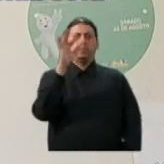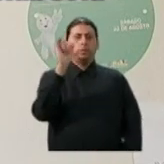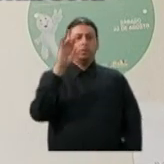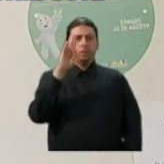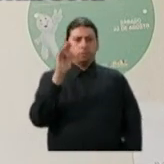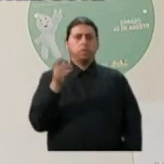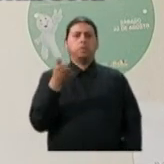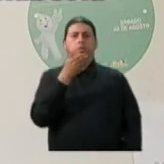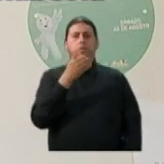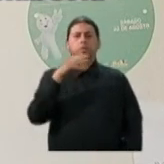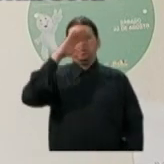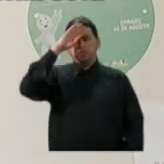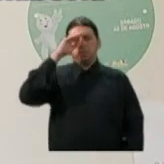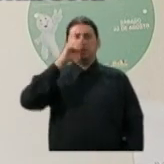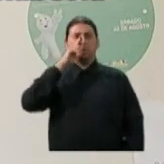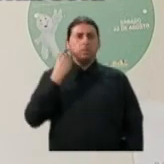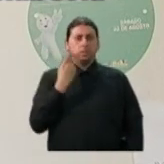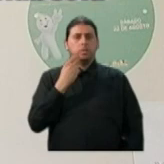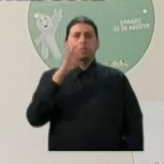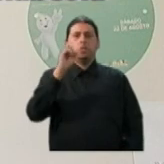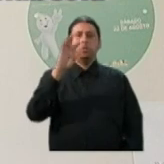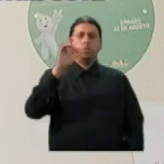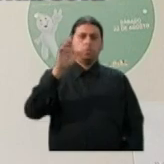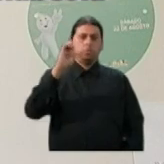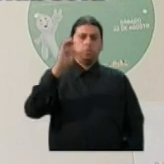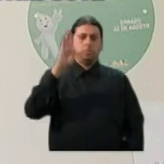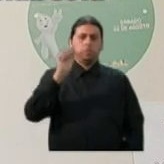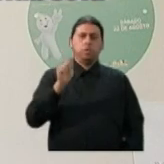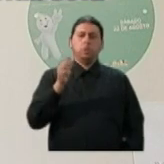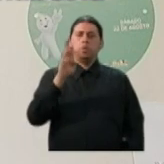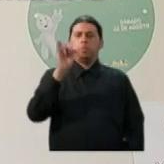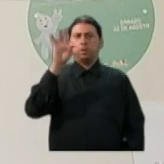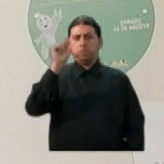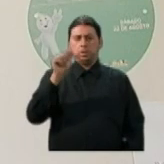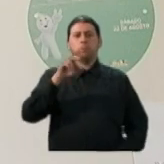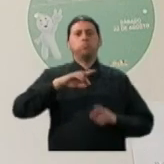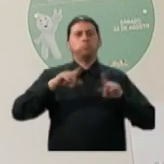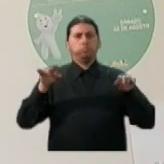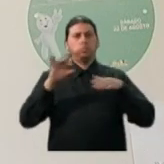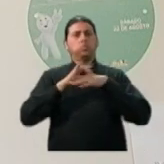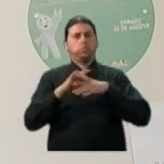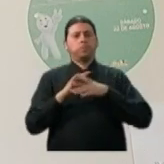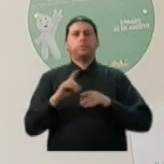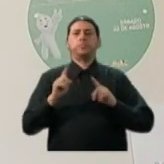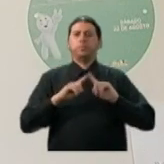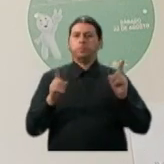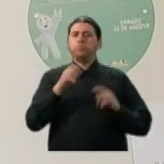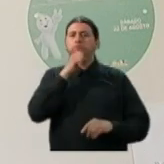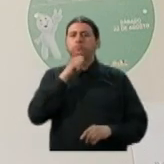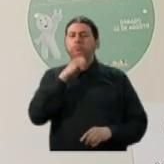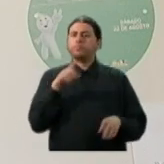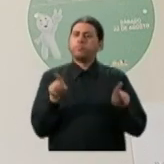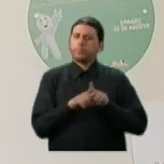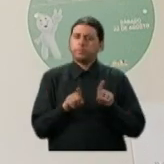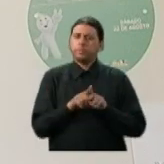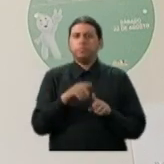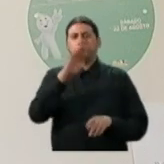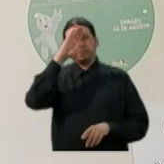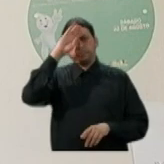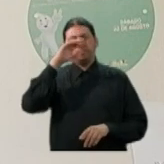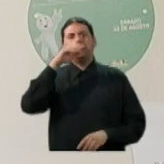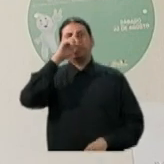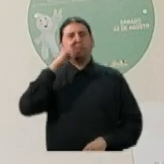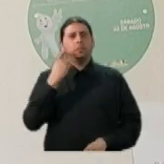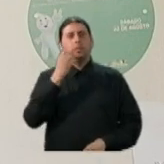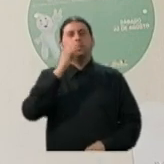febre amarela e sarampo, caxumba e rubéola, caso não tenham feito antes. Para os idosos, também está disponível a febre amarela